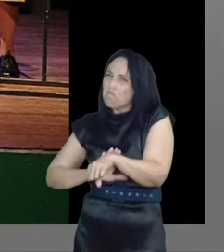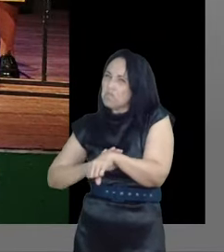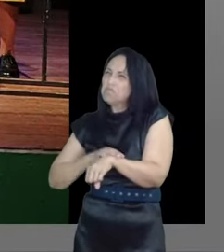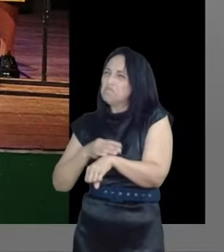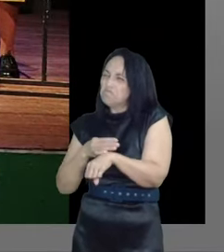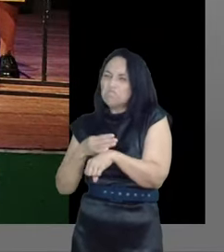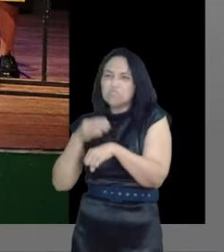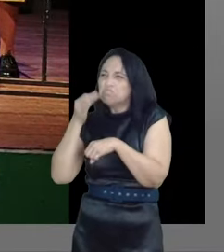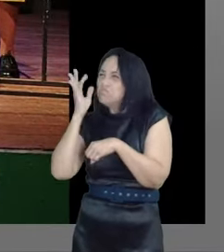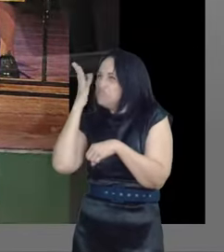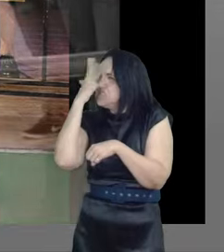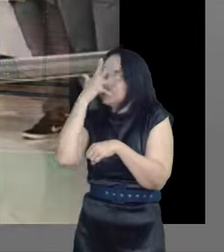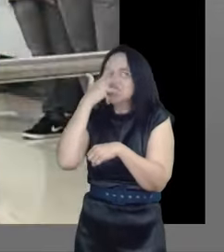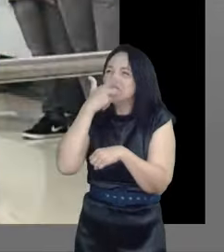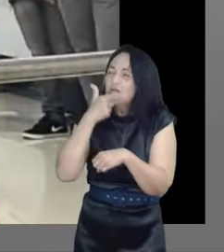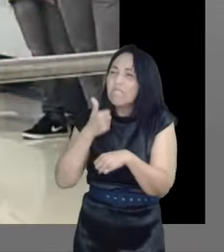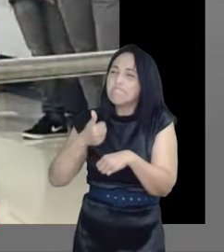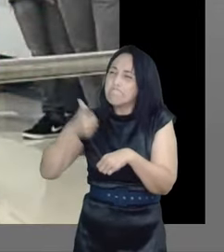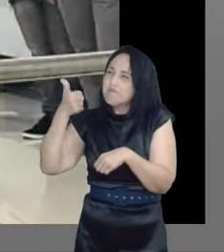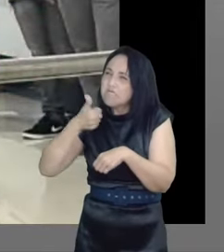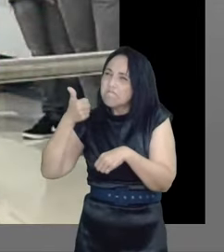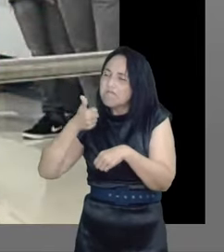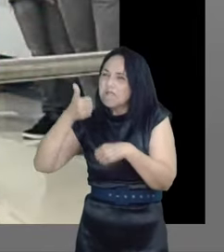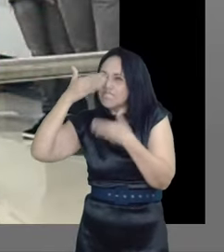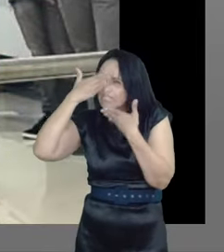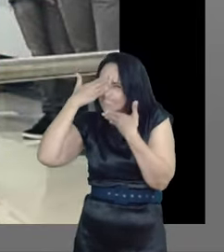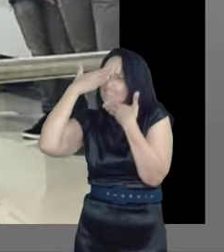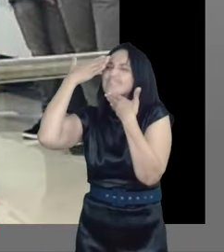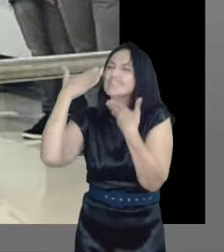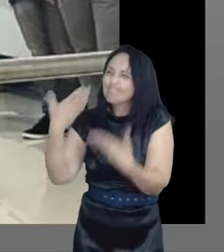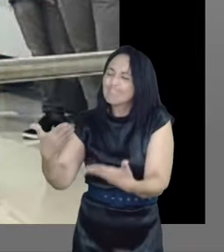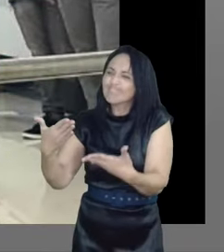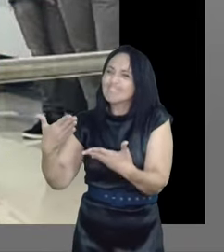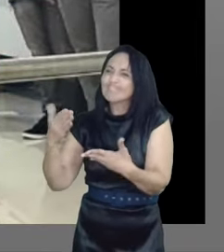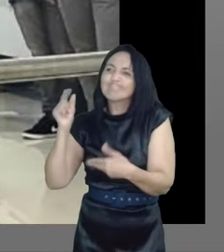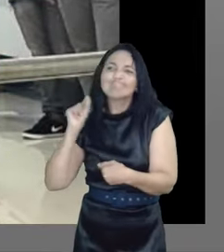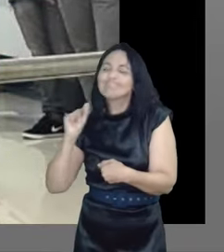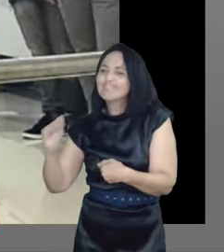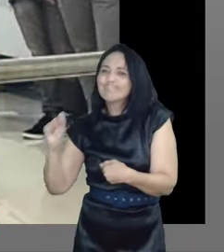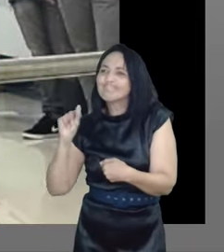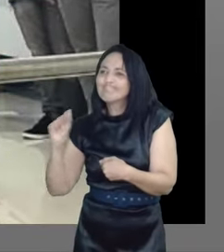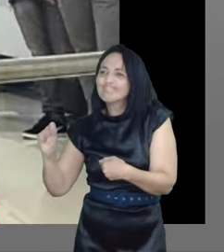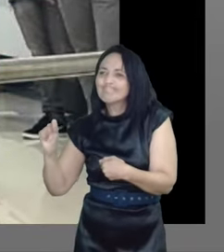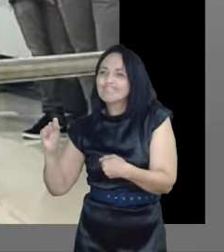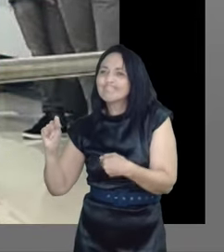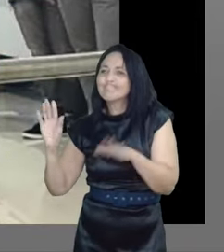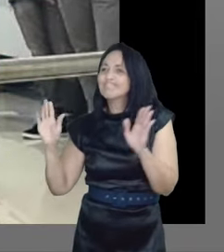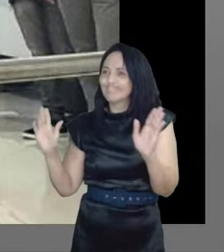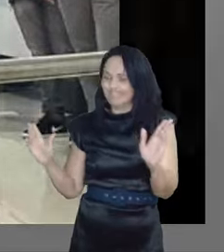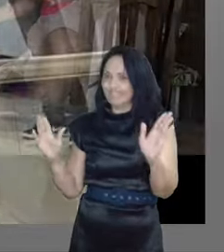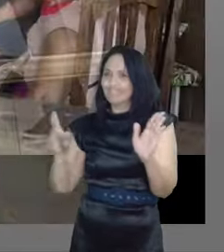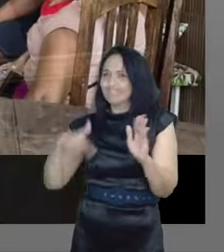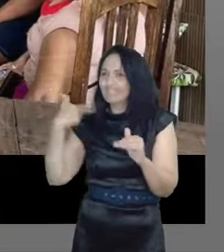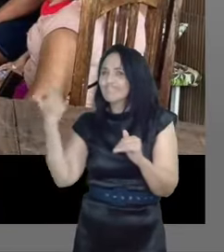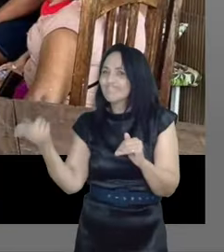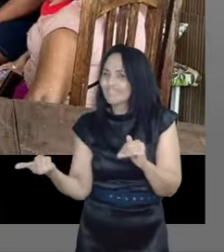aí, primeiro agradecimento, evidentemente, aos dirigentes municipais. Depois,